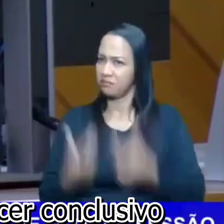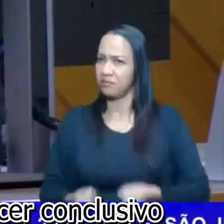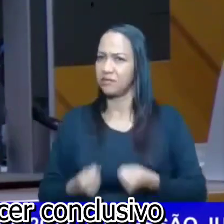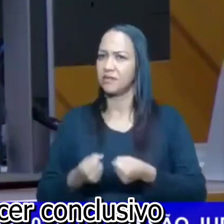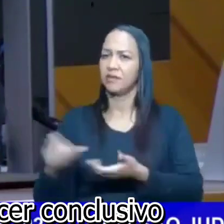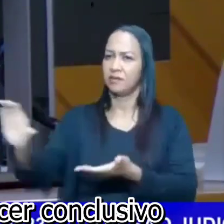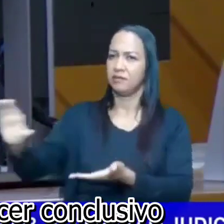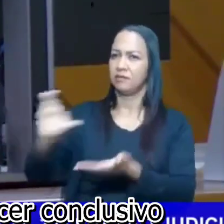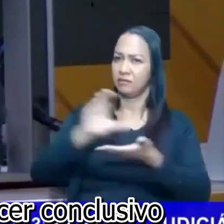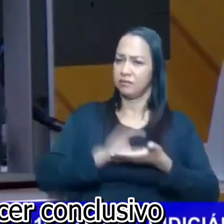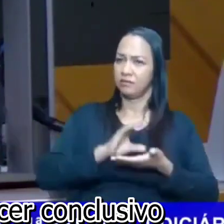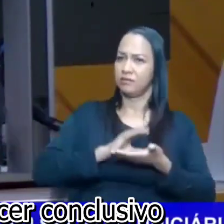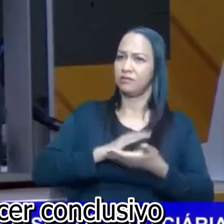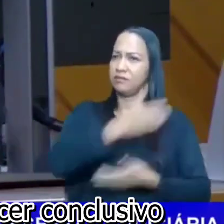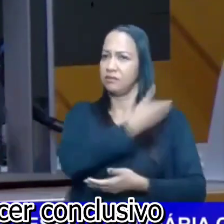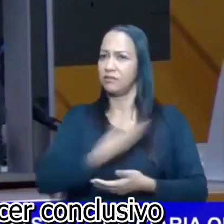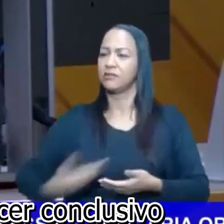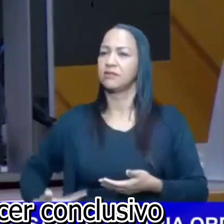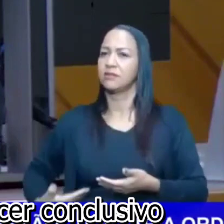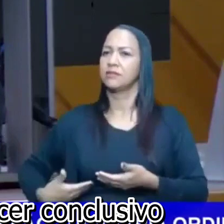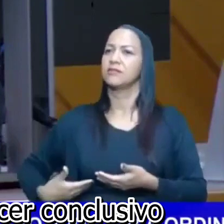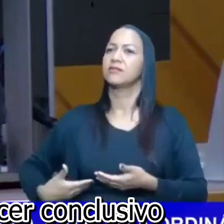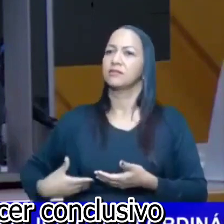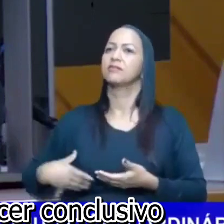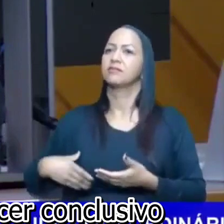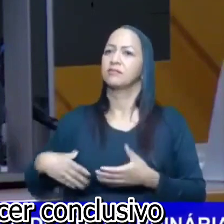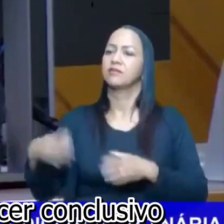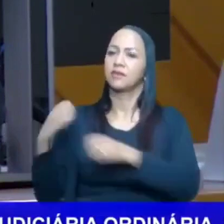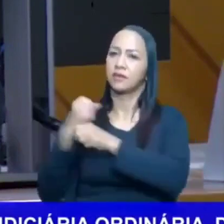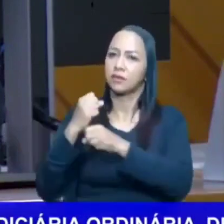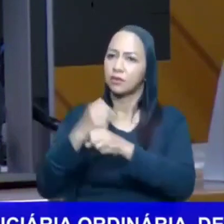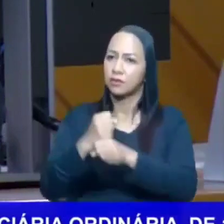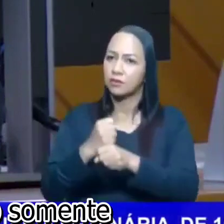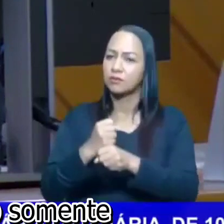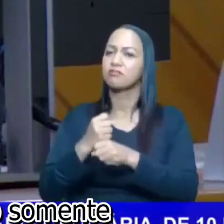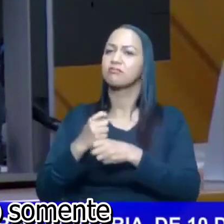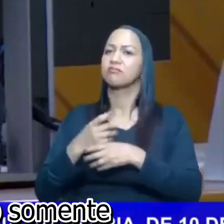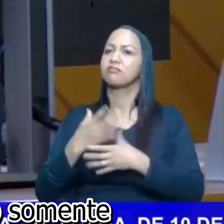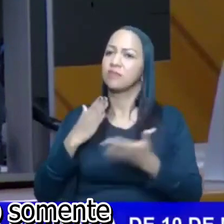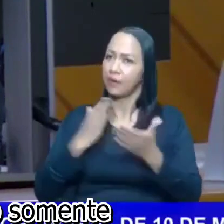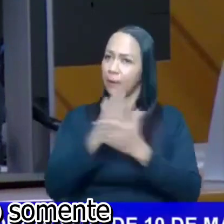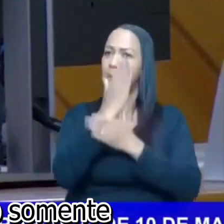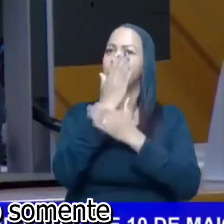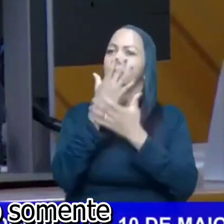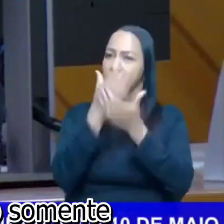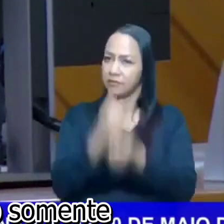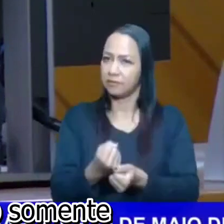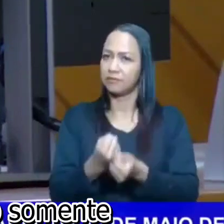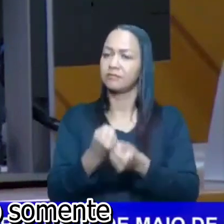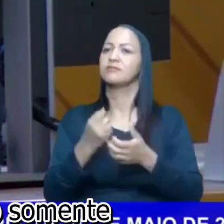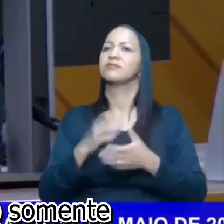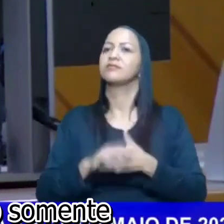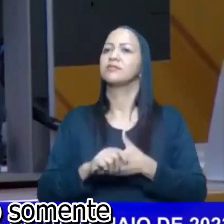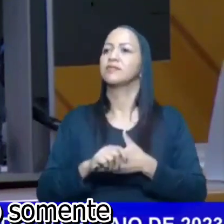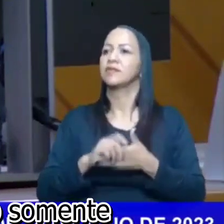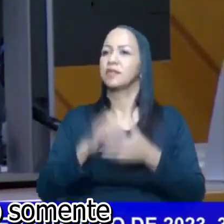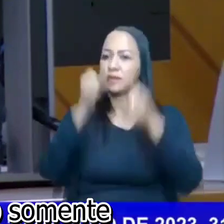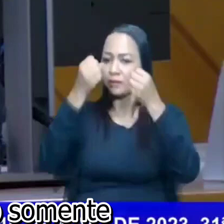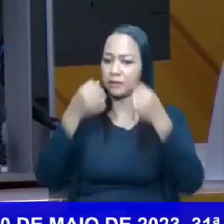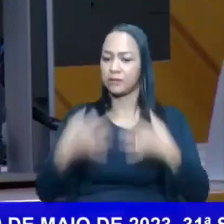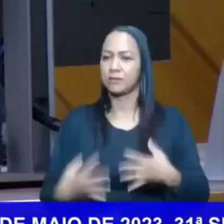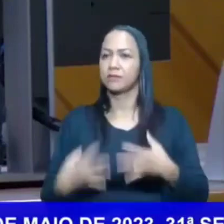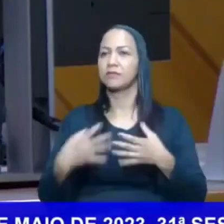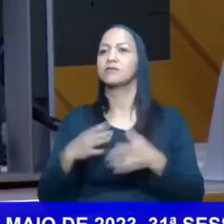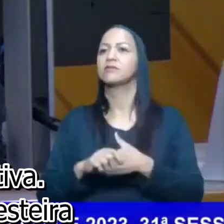regulares as contas, sendo emitido o parecer conclusivo pela aprovação das contas com ressalvas, tão somente